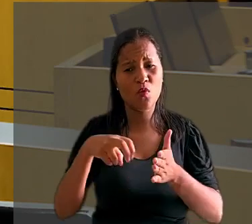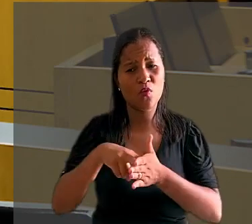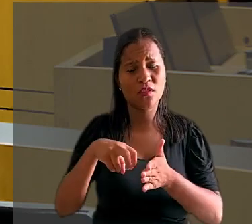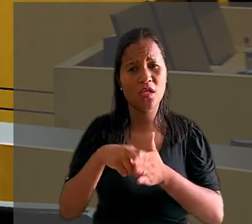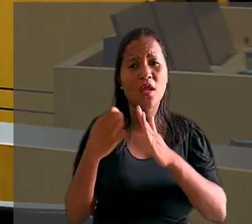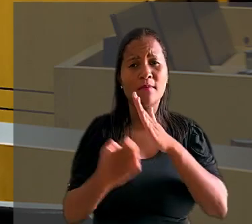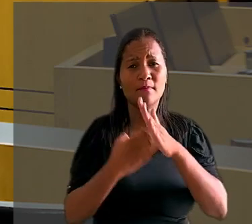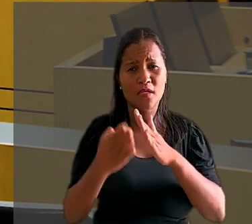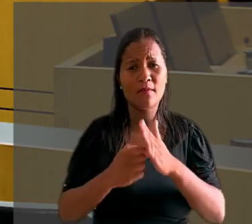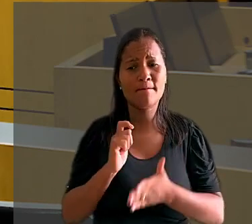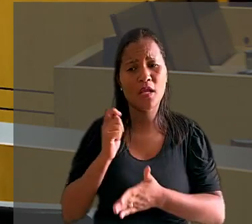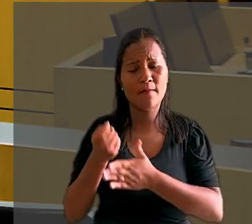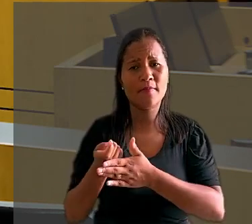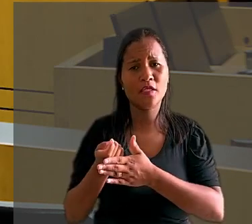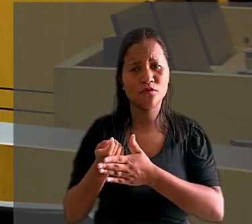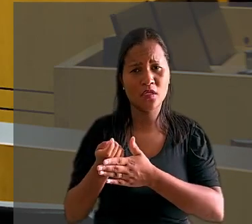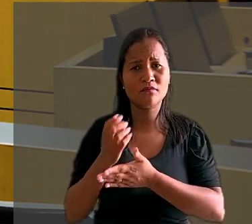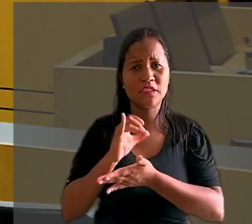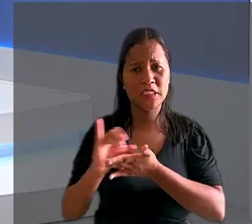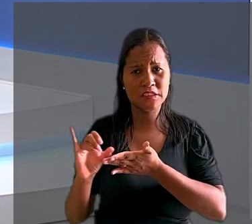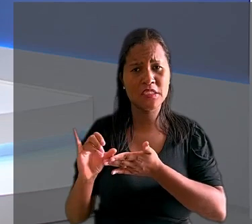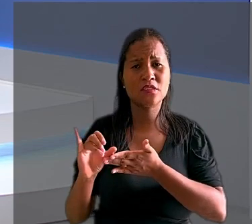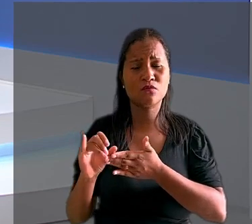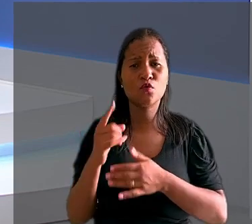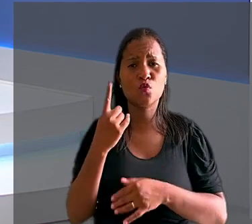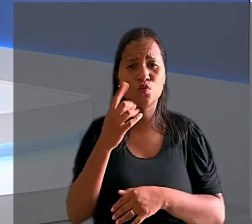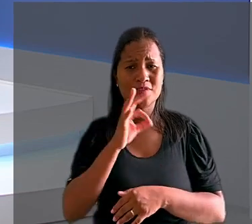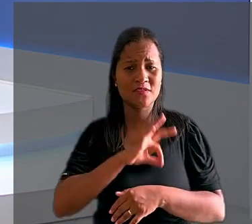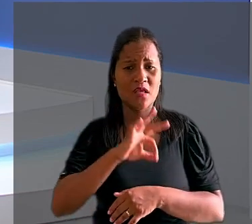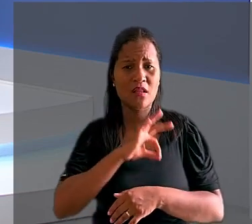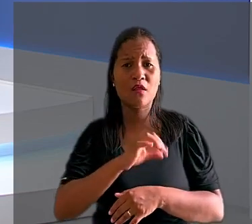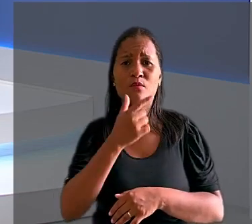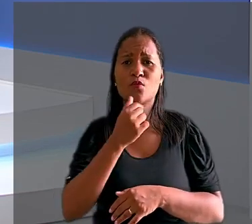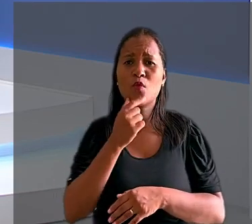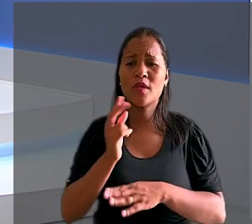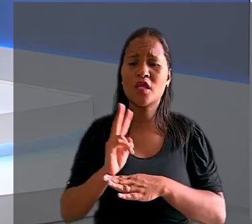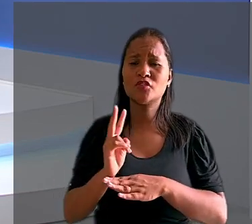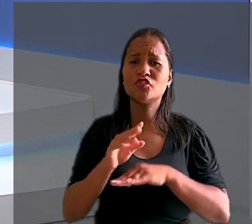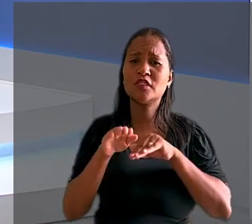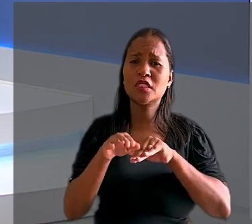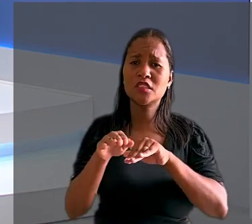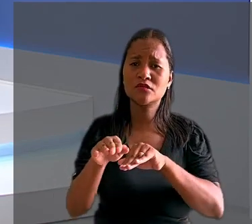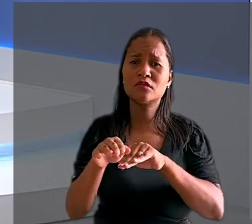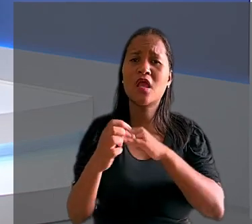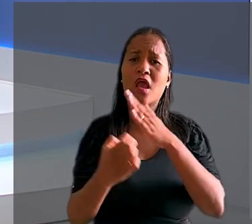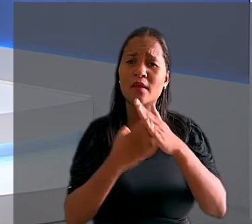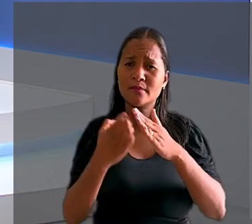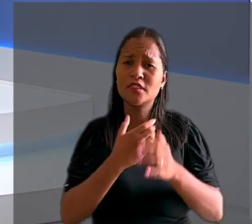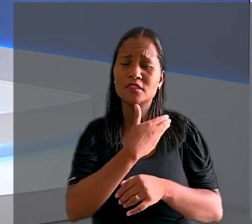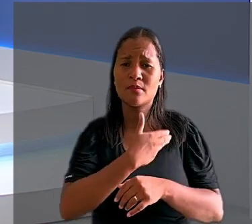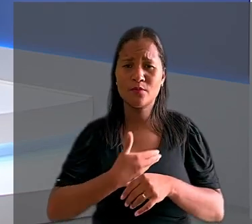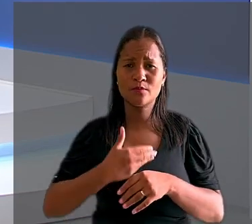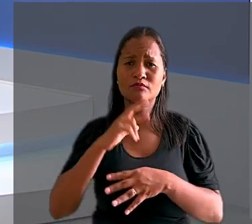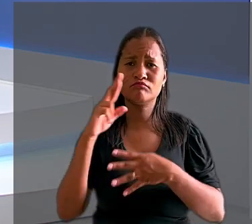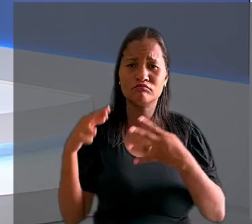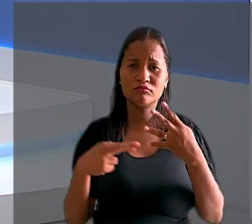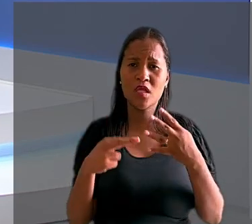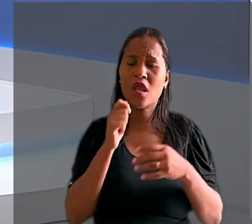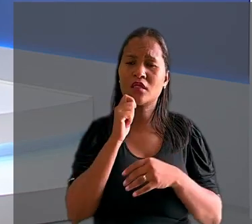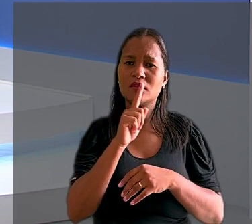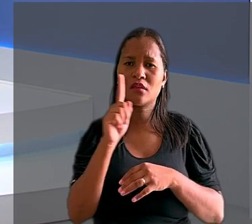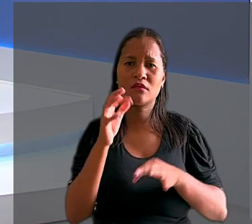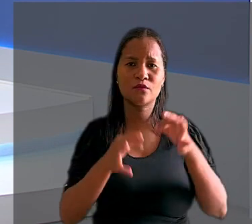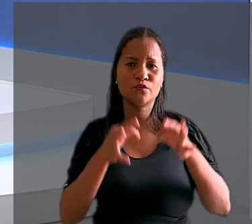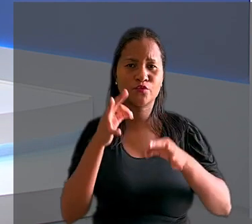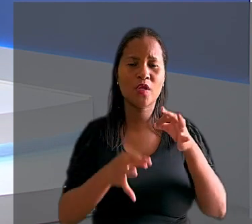no valor de 1 salário do agente de trânsito. A empresa pública entrou com recurso que ainda não foi julgado. Anderson, Luana, volto